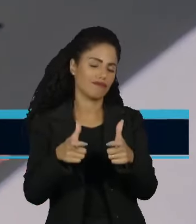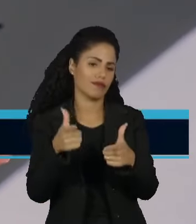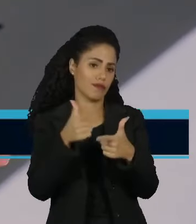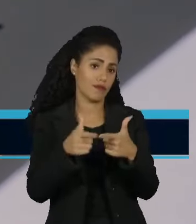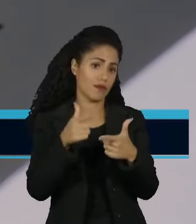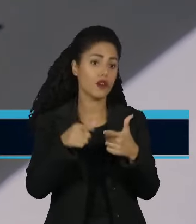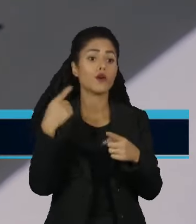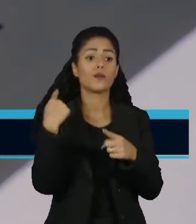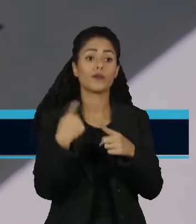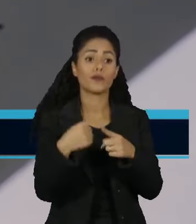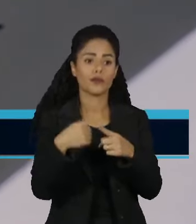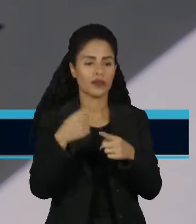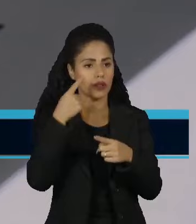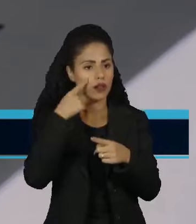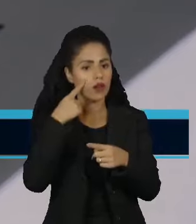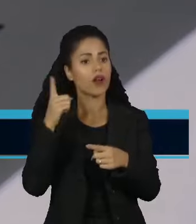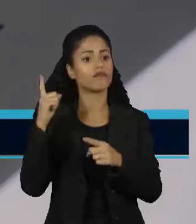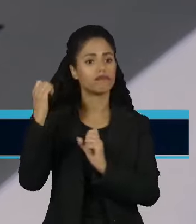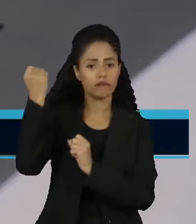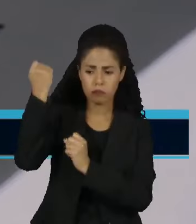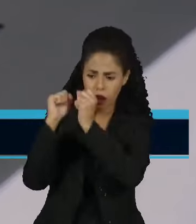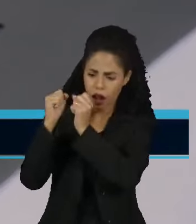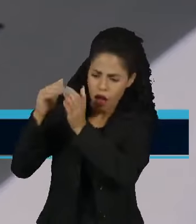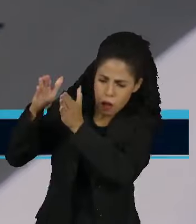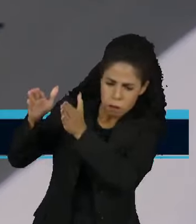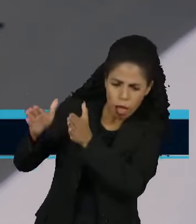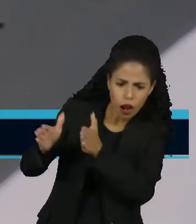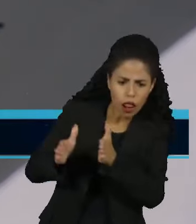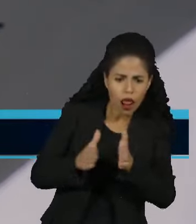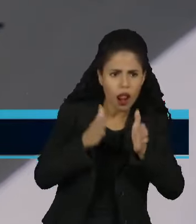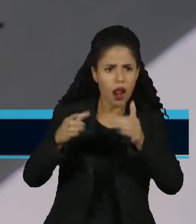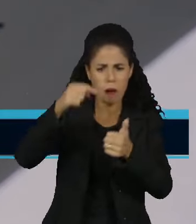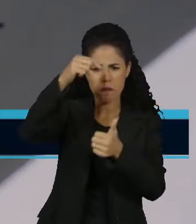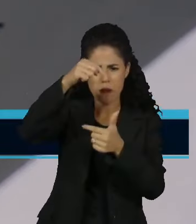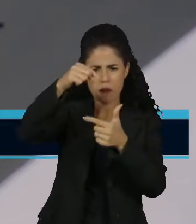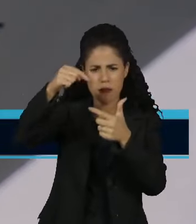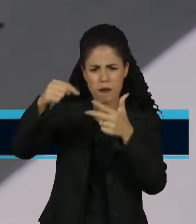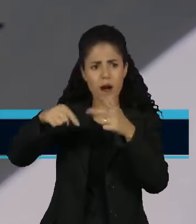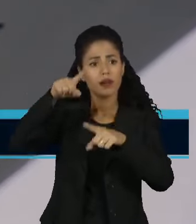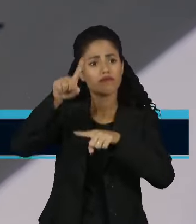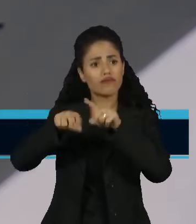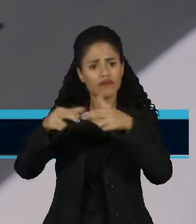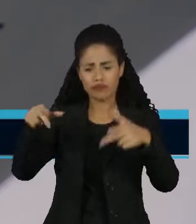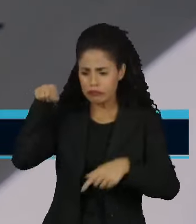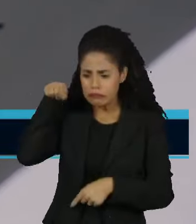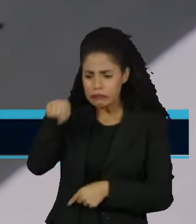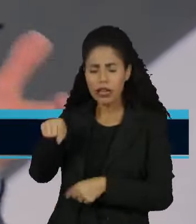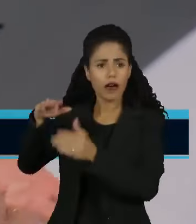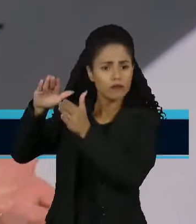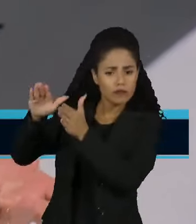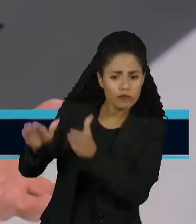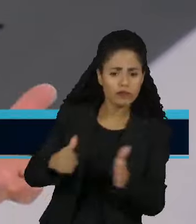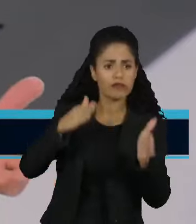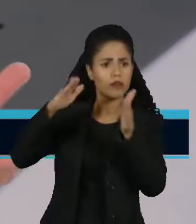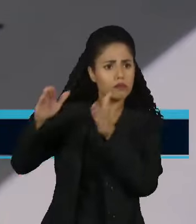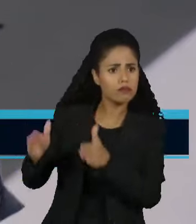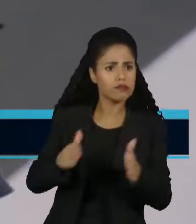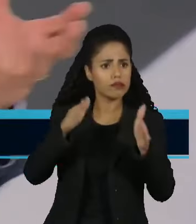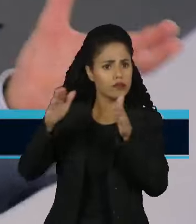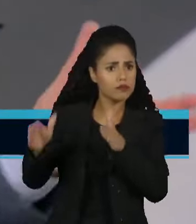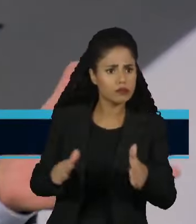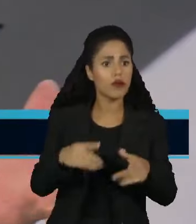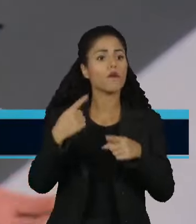verdade você é levado a produzir eh bens e serviços lá simplesmente por incentivos muito